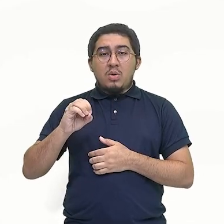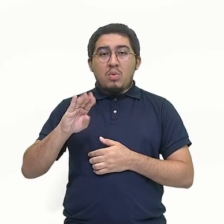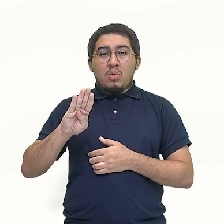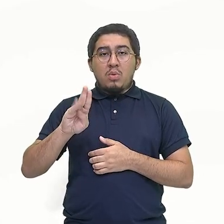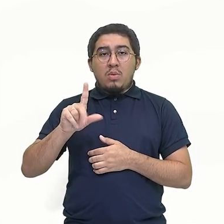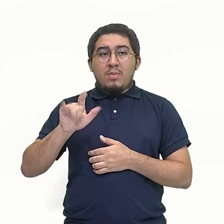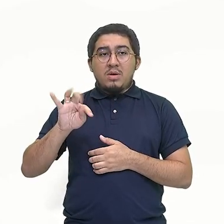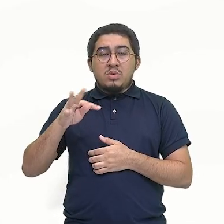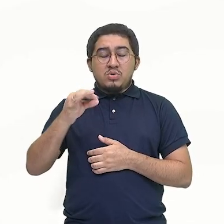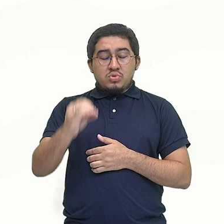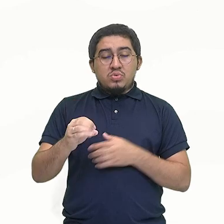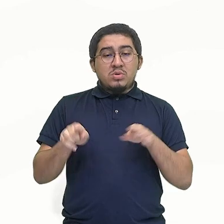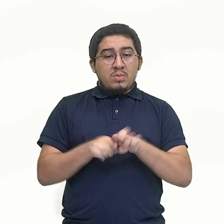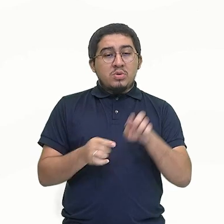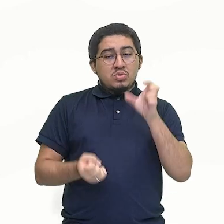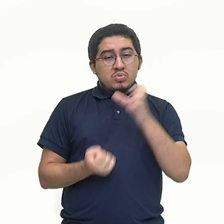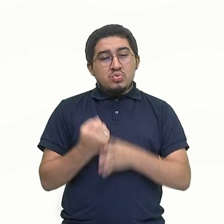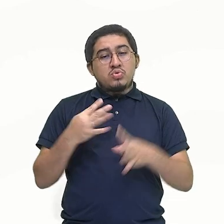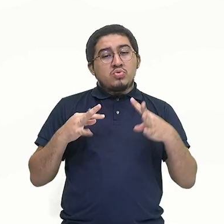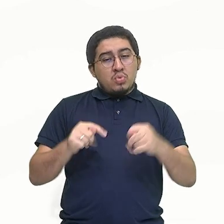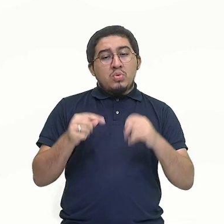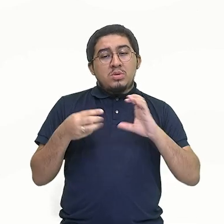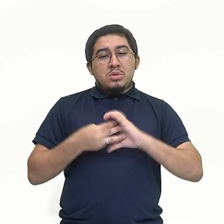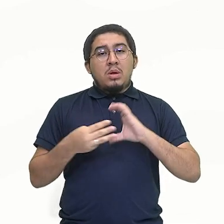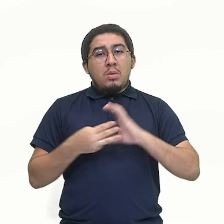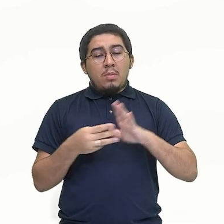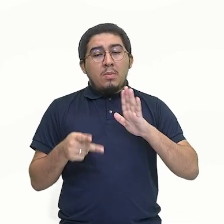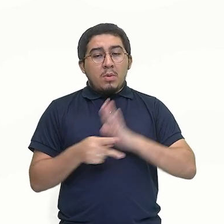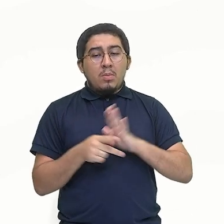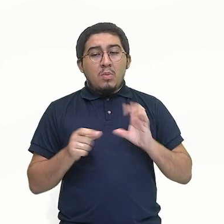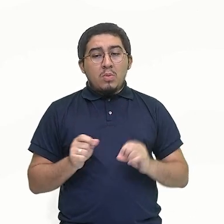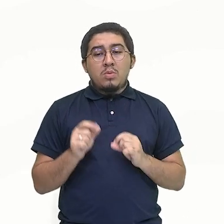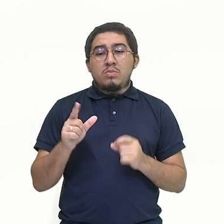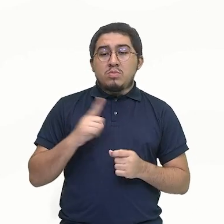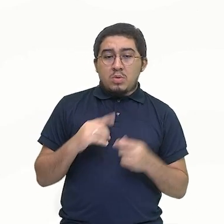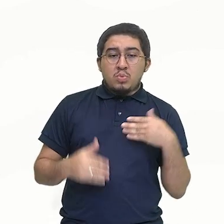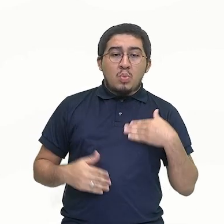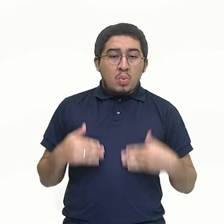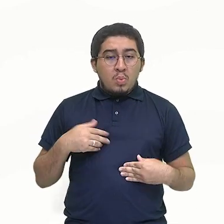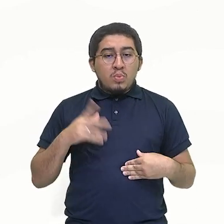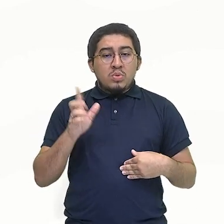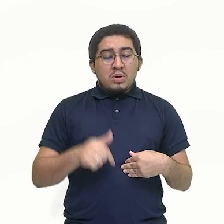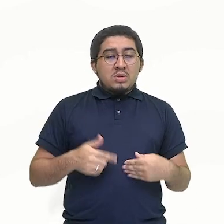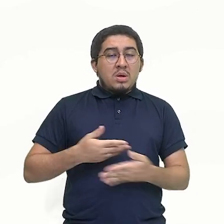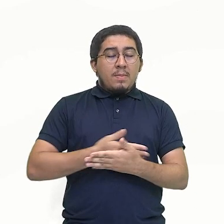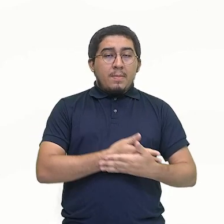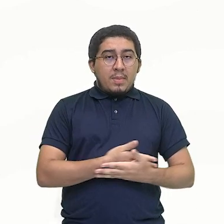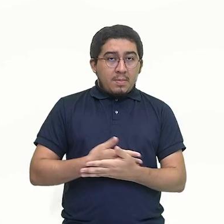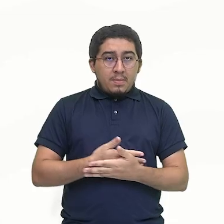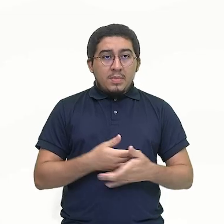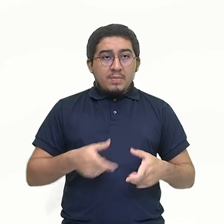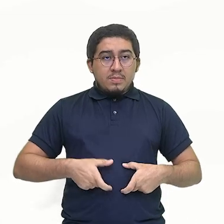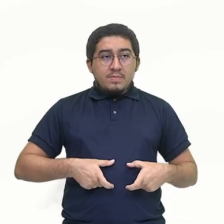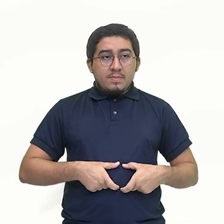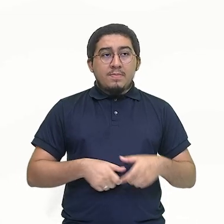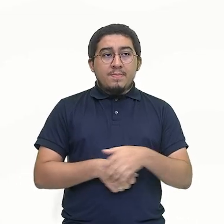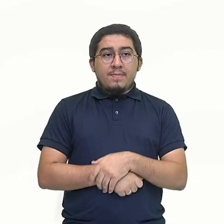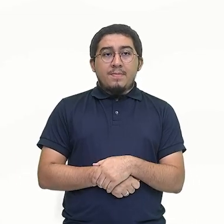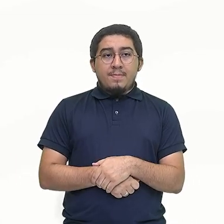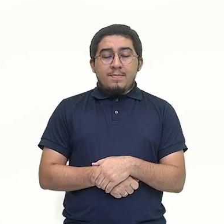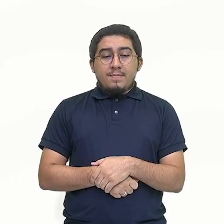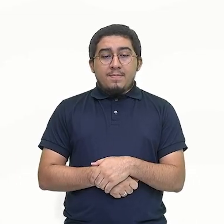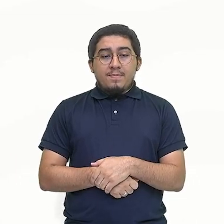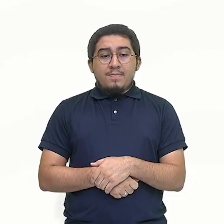aí, vão dar origem a todas as células que vão compor o corpo desse embrião em desenvolvimento. E